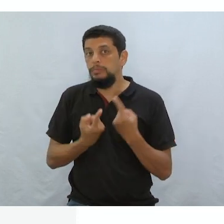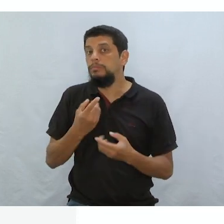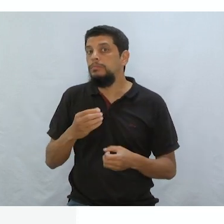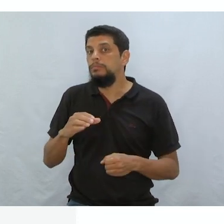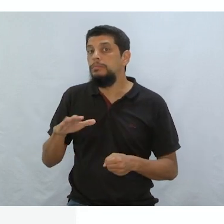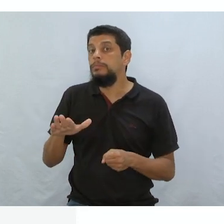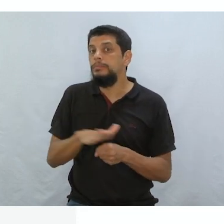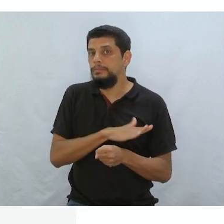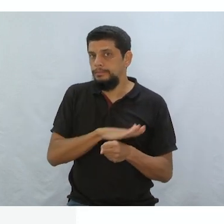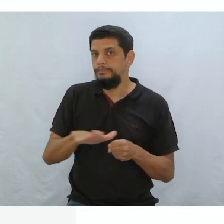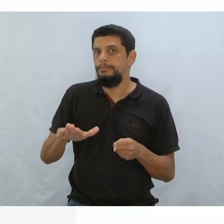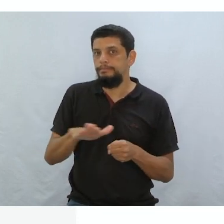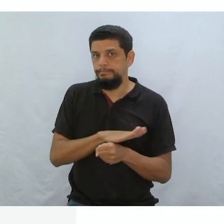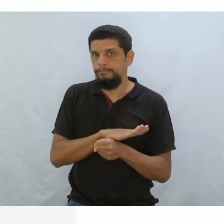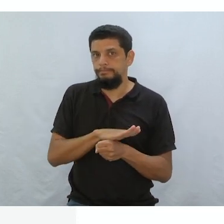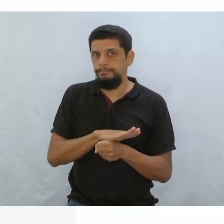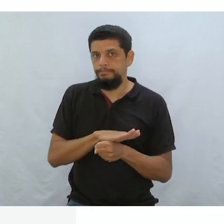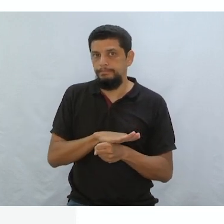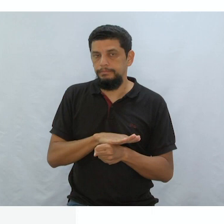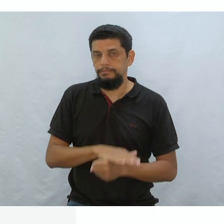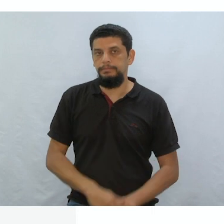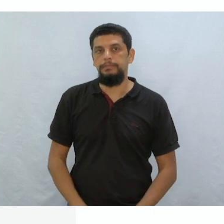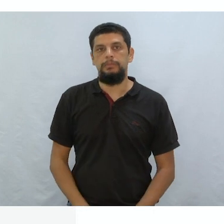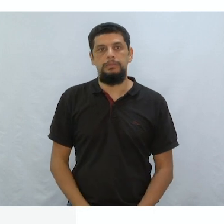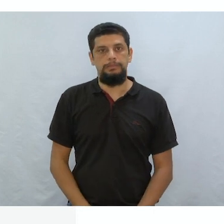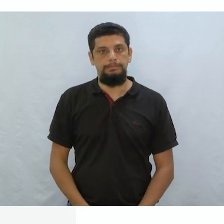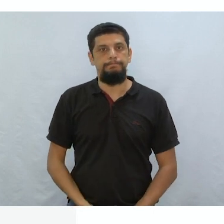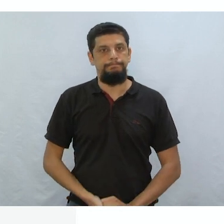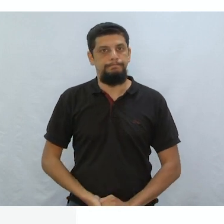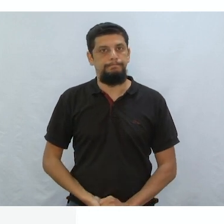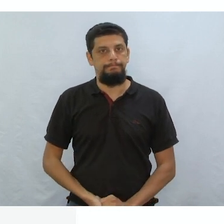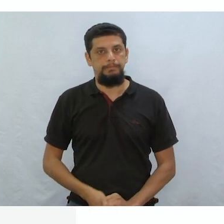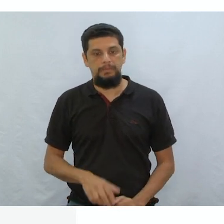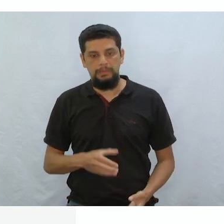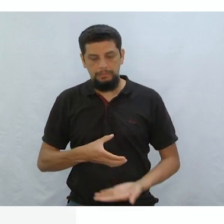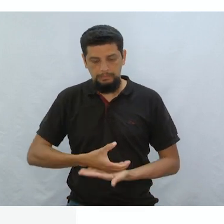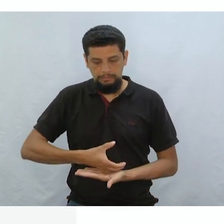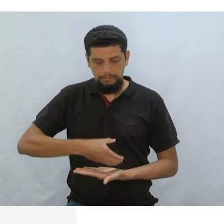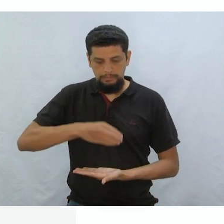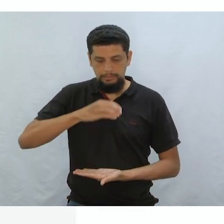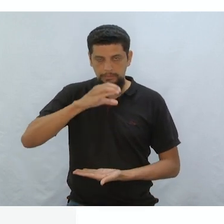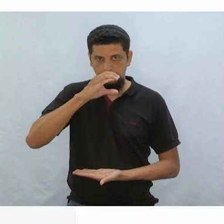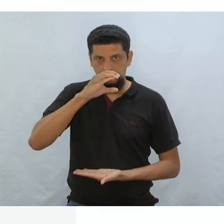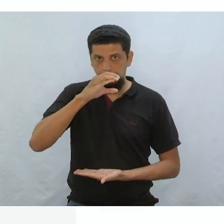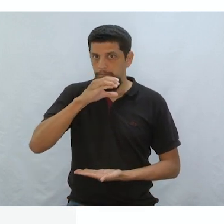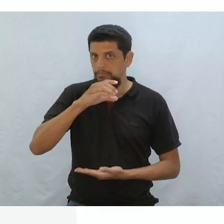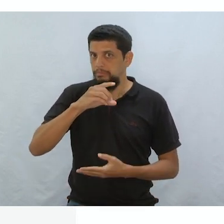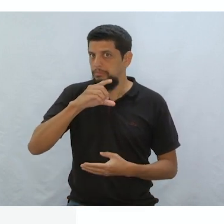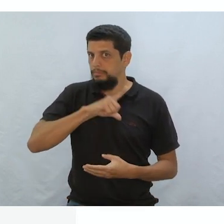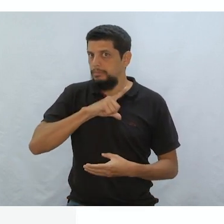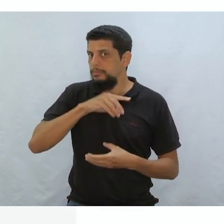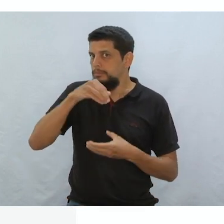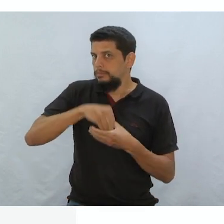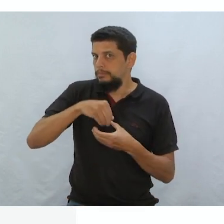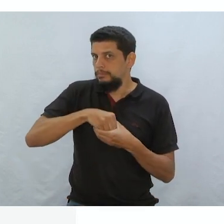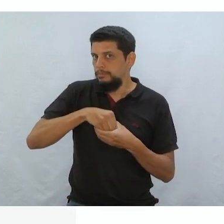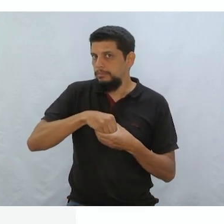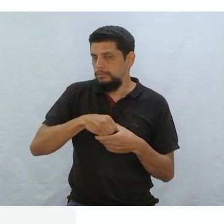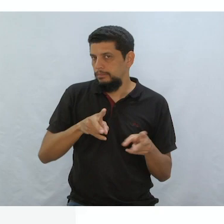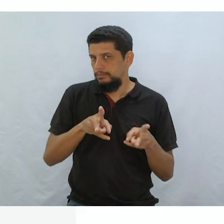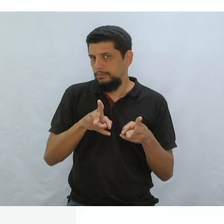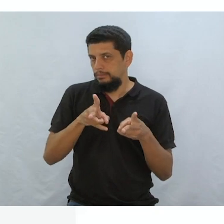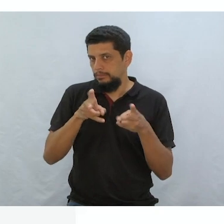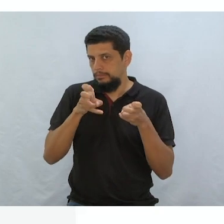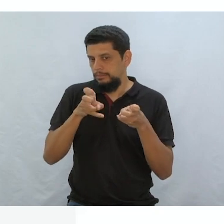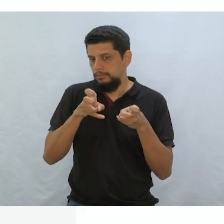branco, né? E o outro tem uma quantidade em azul, né? Que seria um recipiente com algo dentro.